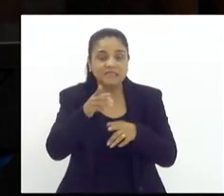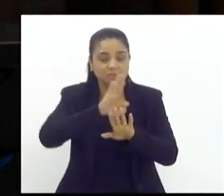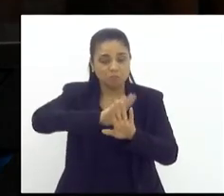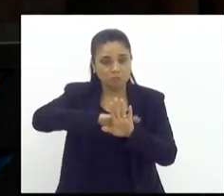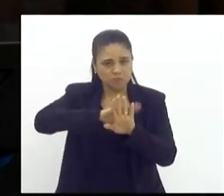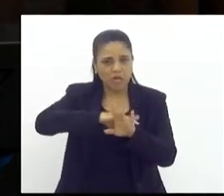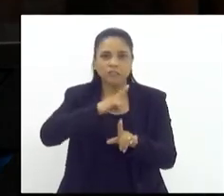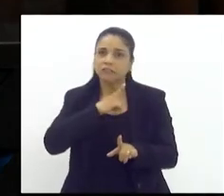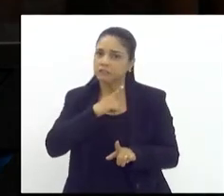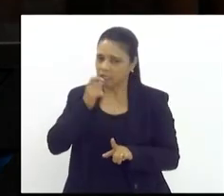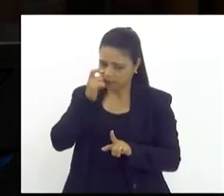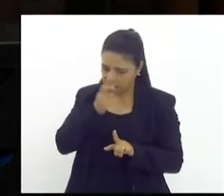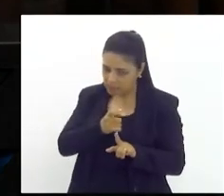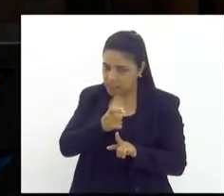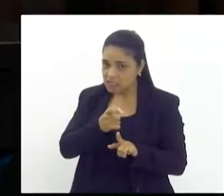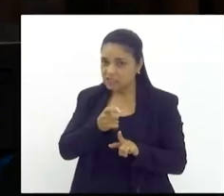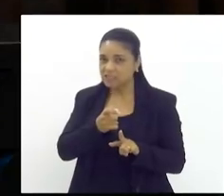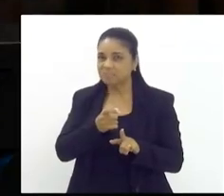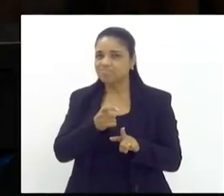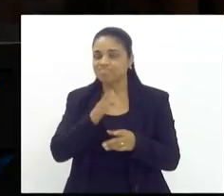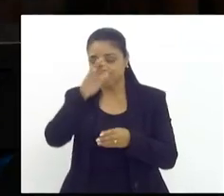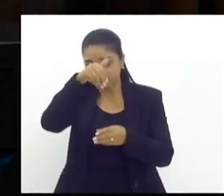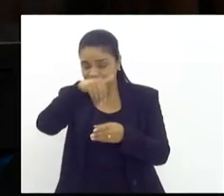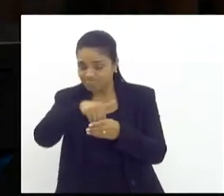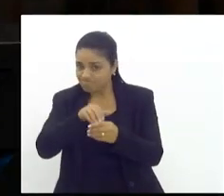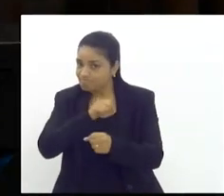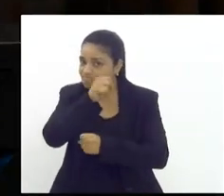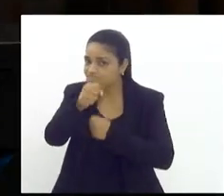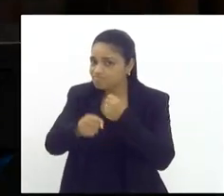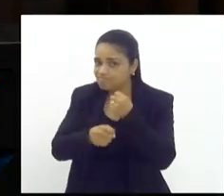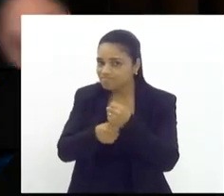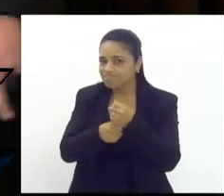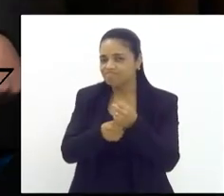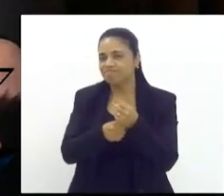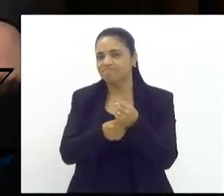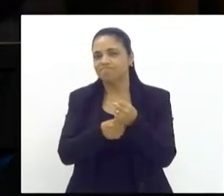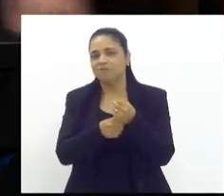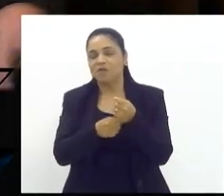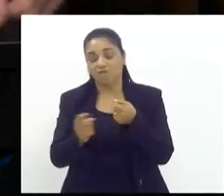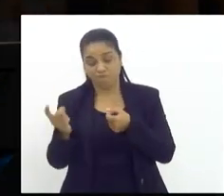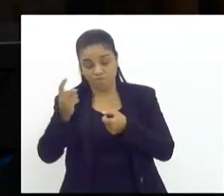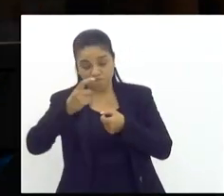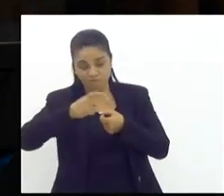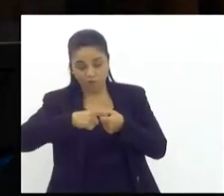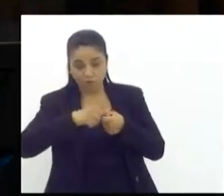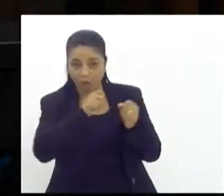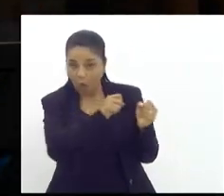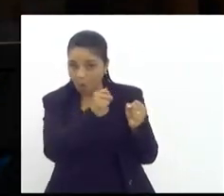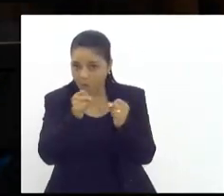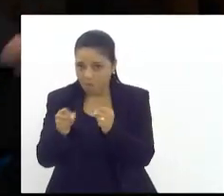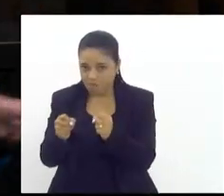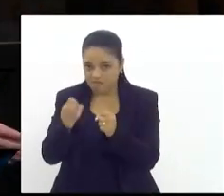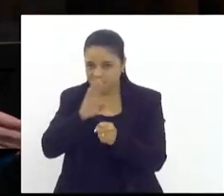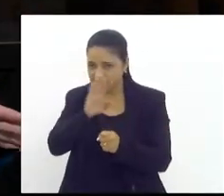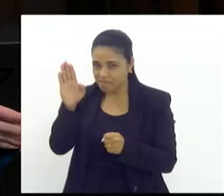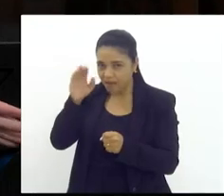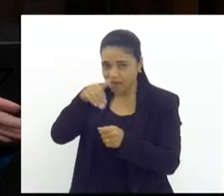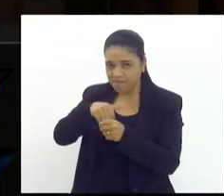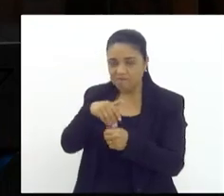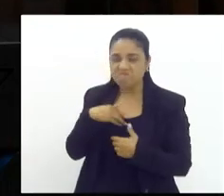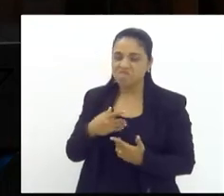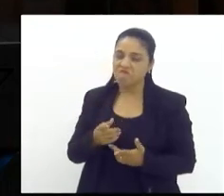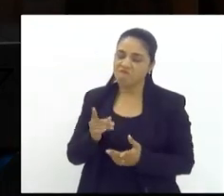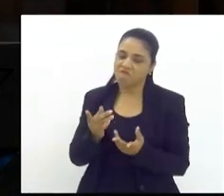trás pode ter assanha que for nas eleições do ano que vem pode ter gente querendo voltar ao poder para não fazer nada de novo como no Face